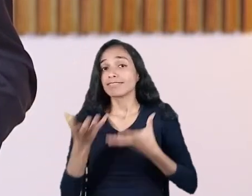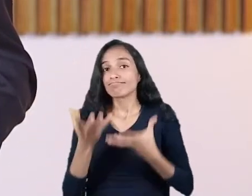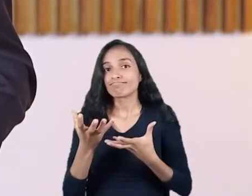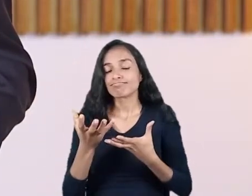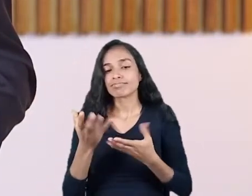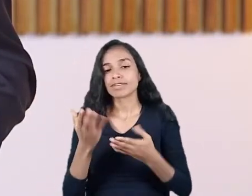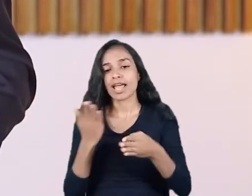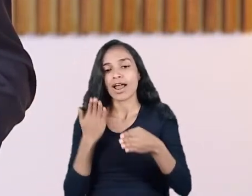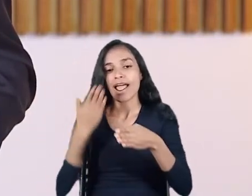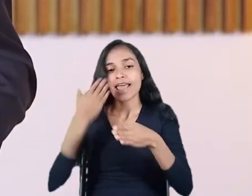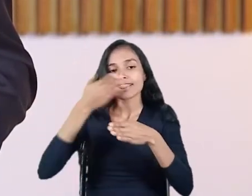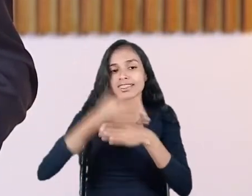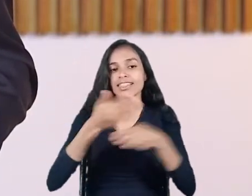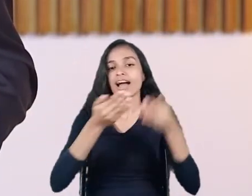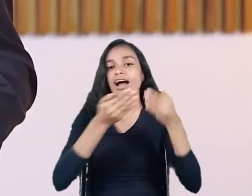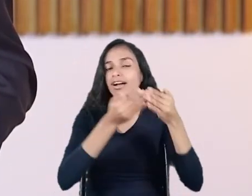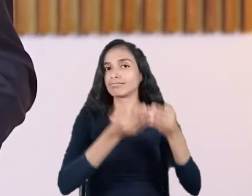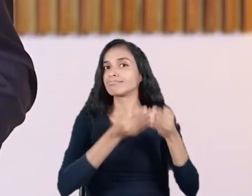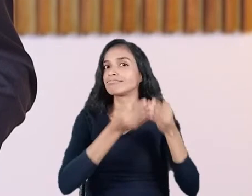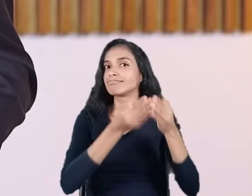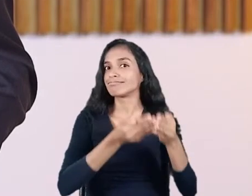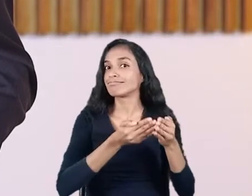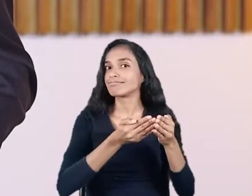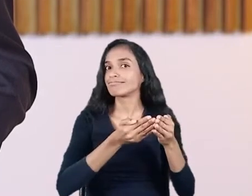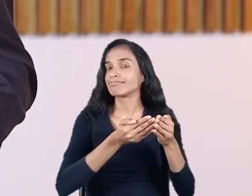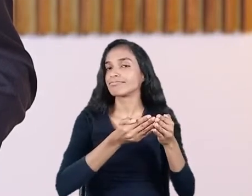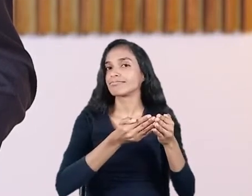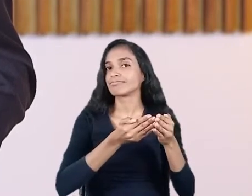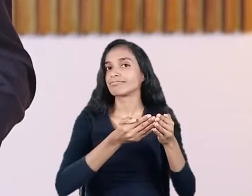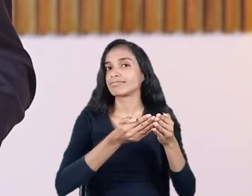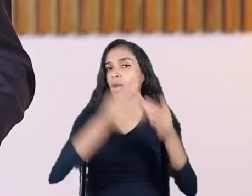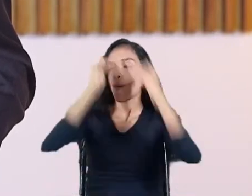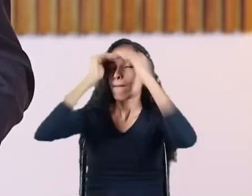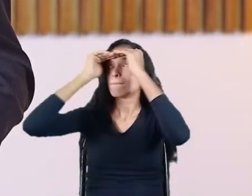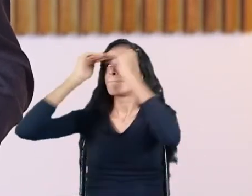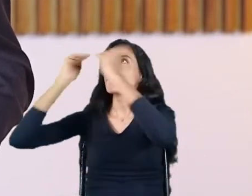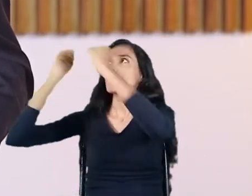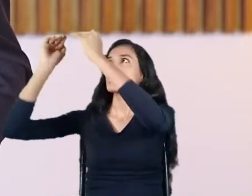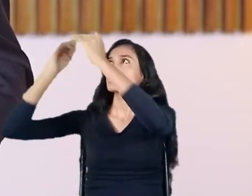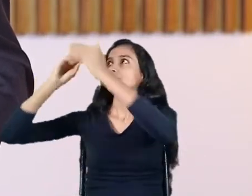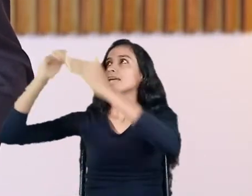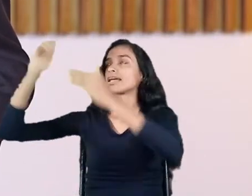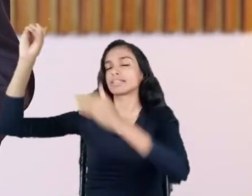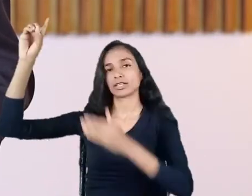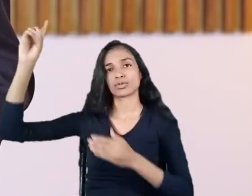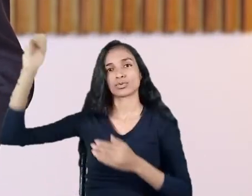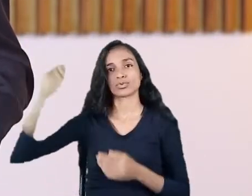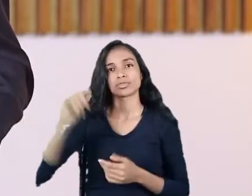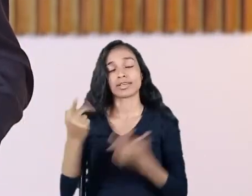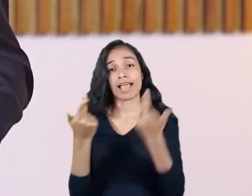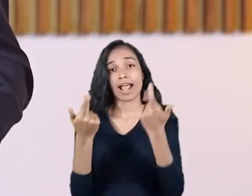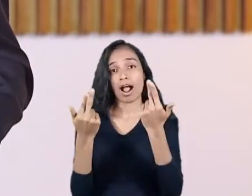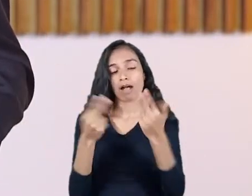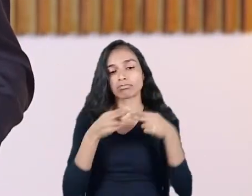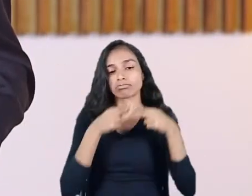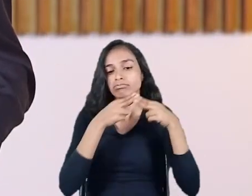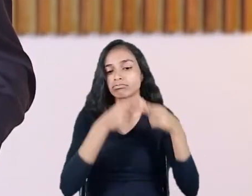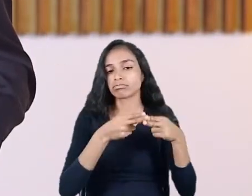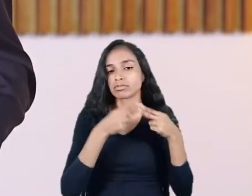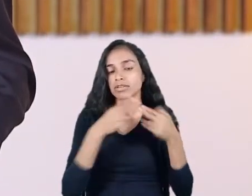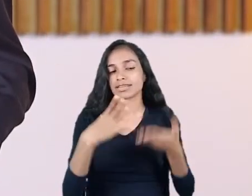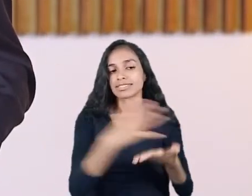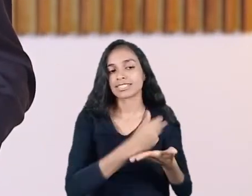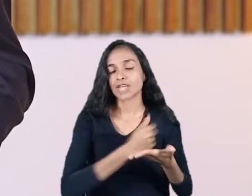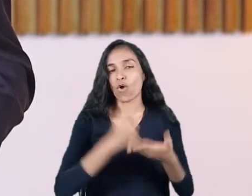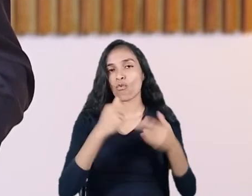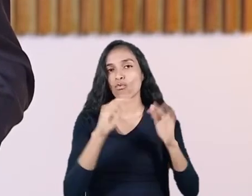seguir a orientação de Deus. E assim como foi dito de Noé, que fez tudo conforme a orientação divina e salvou a ele e a sua família, também